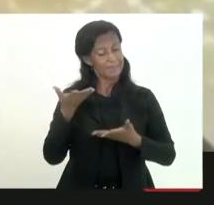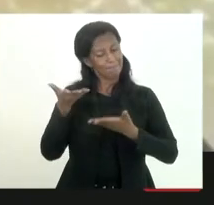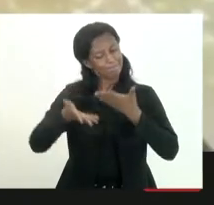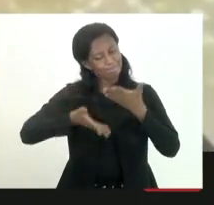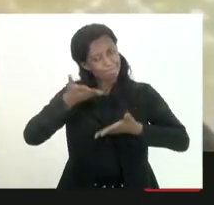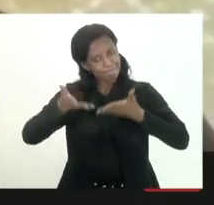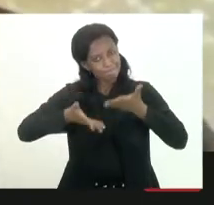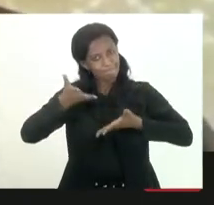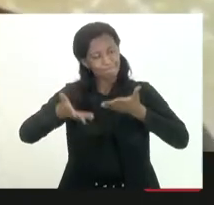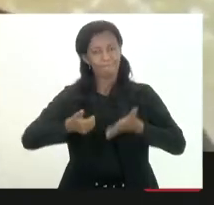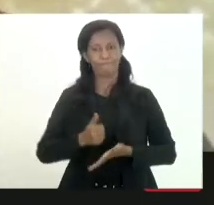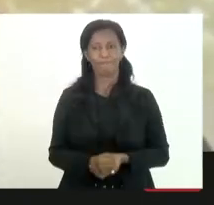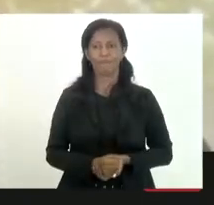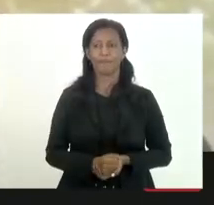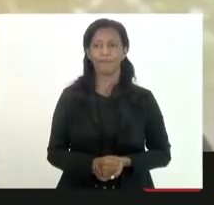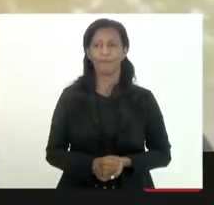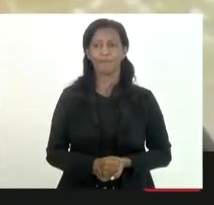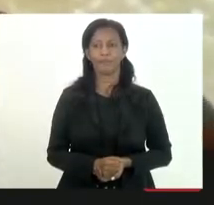luz